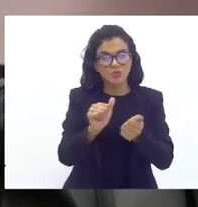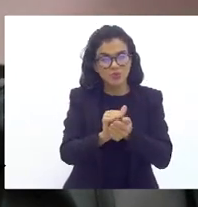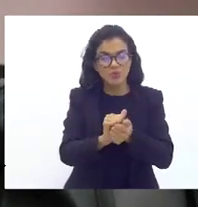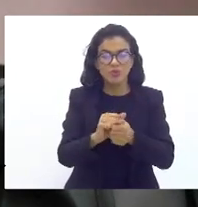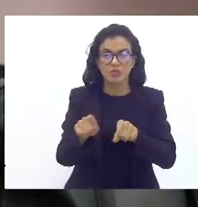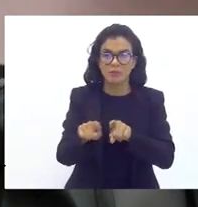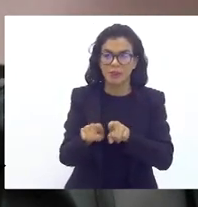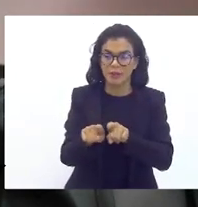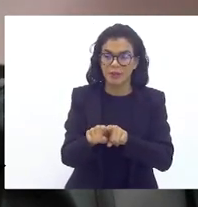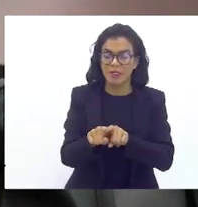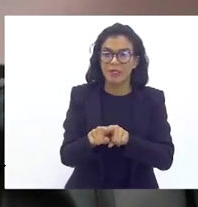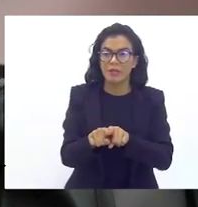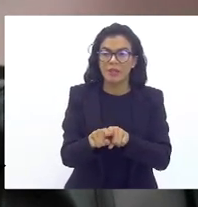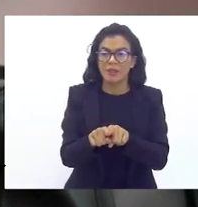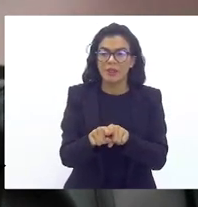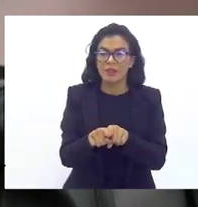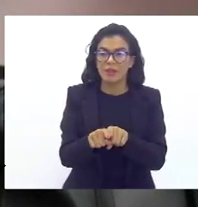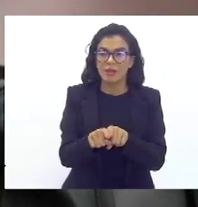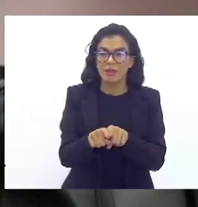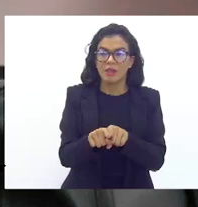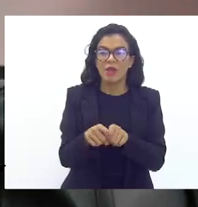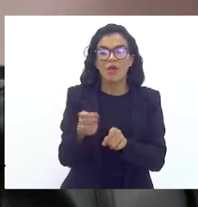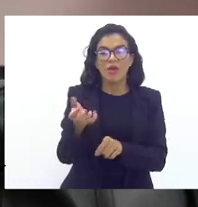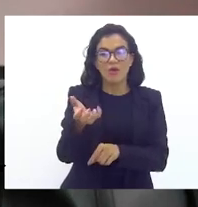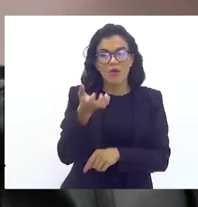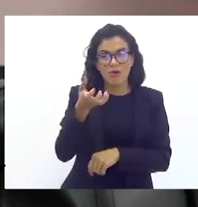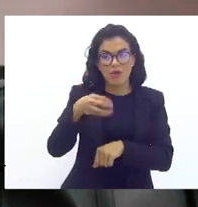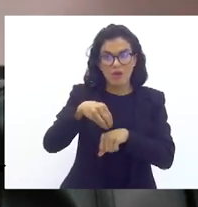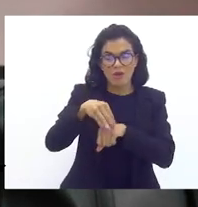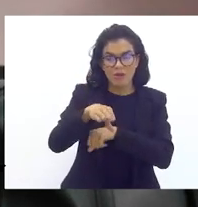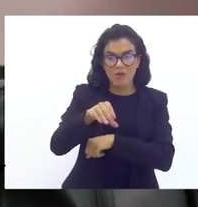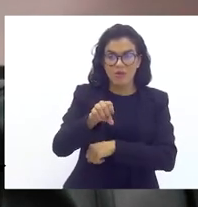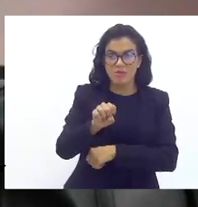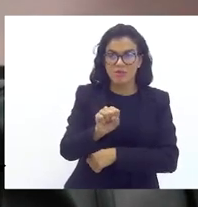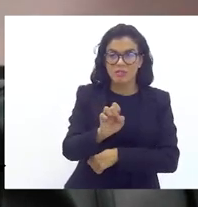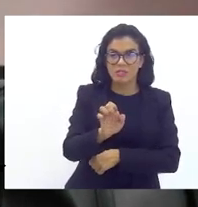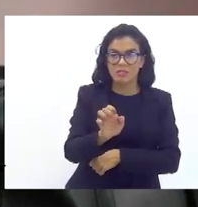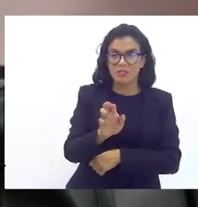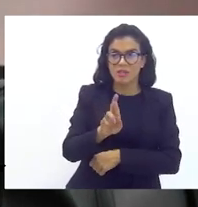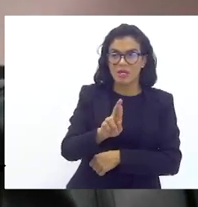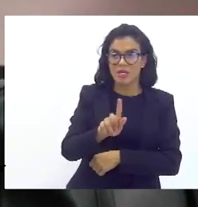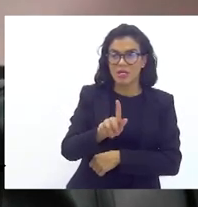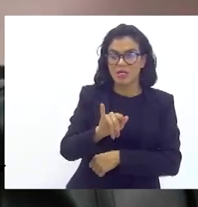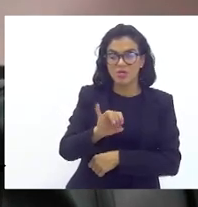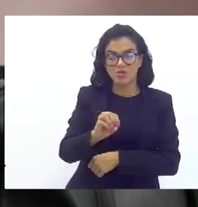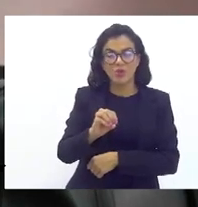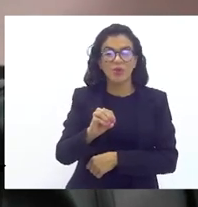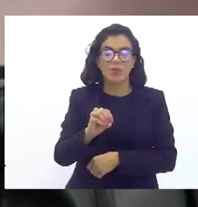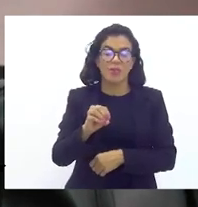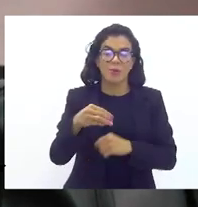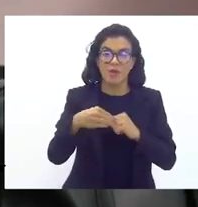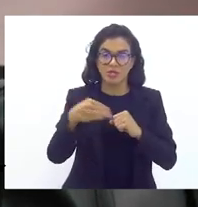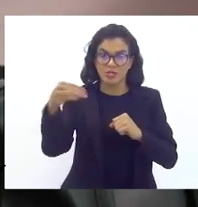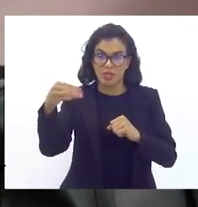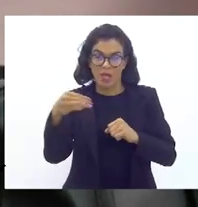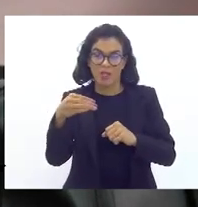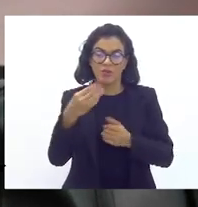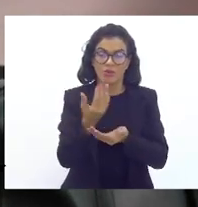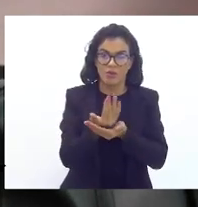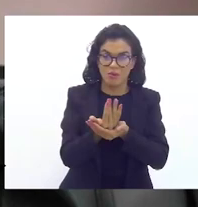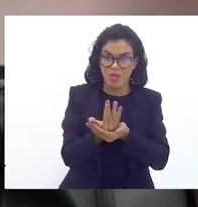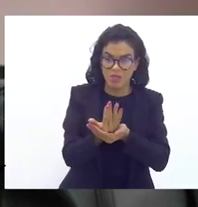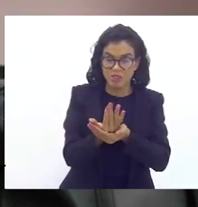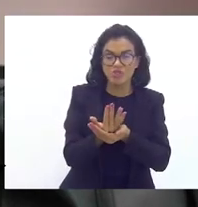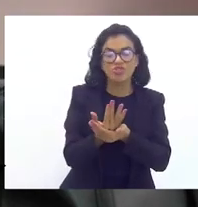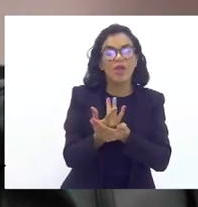e quero dizer também que o Sérgio verani no mestrado dele na UERJ fez